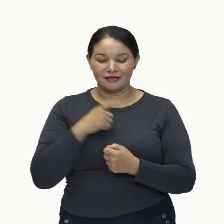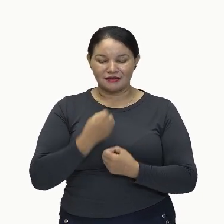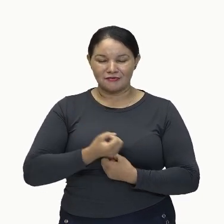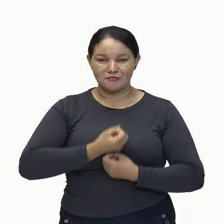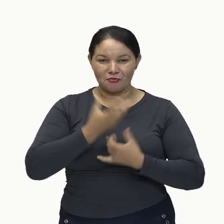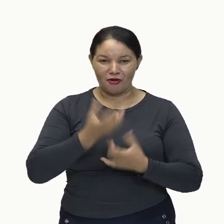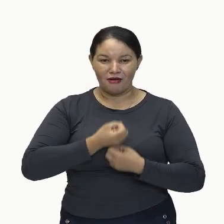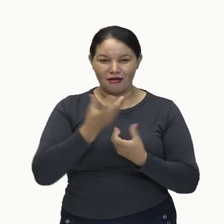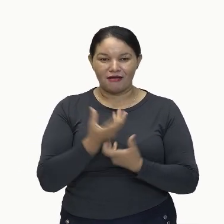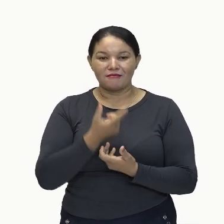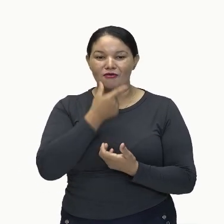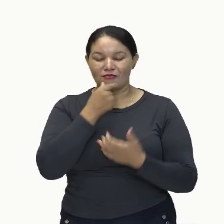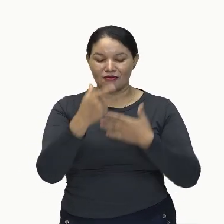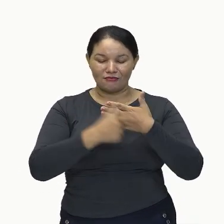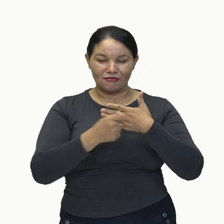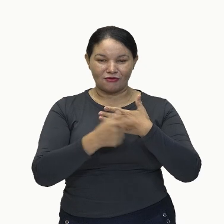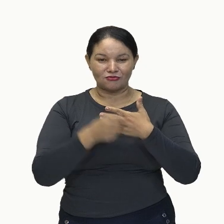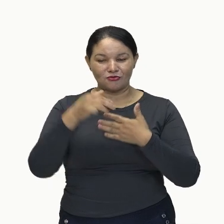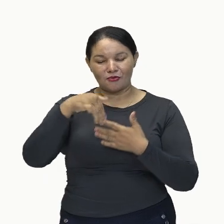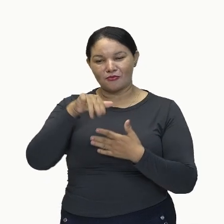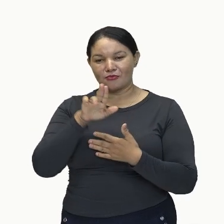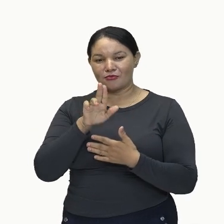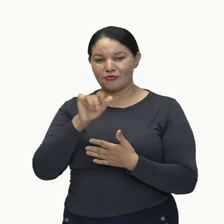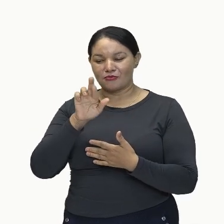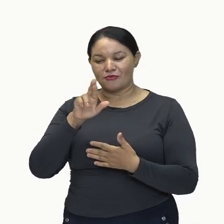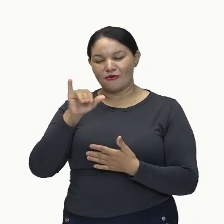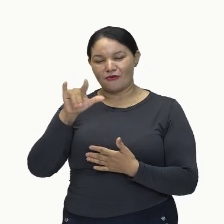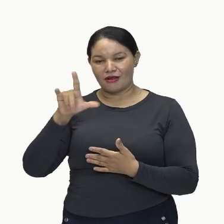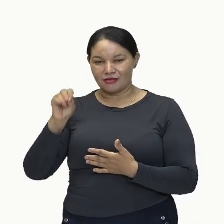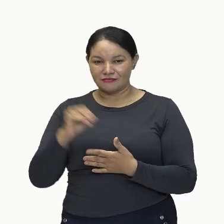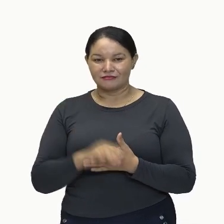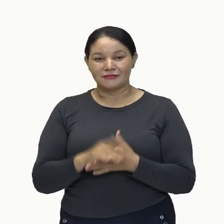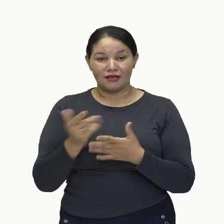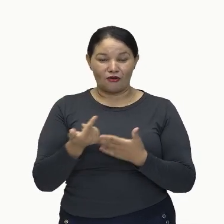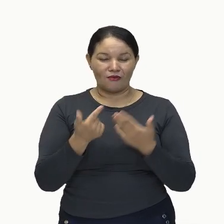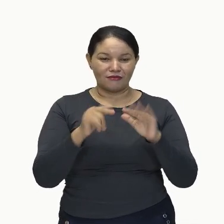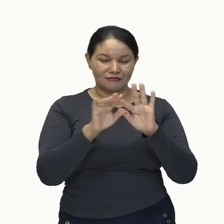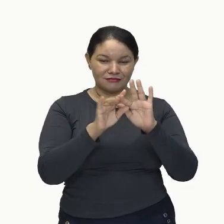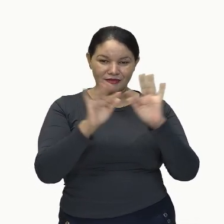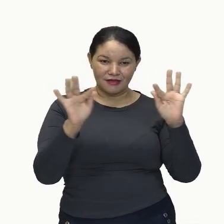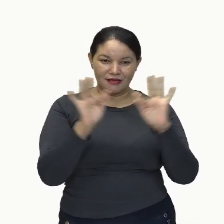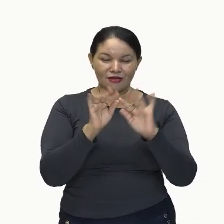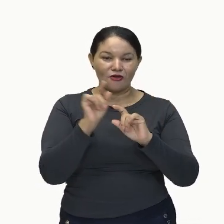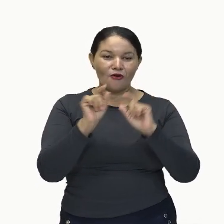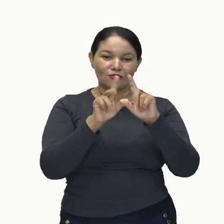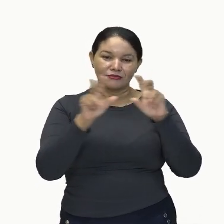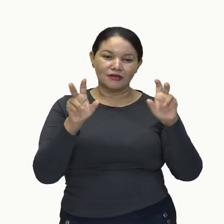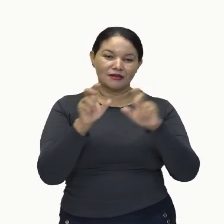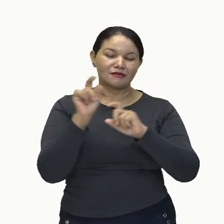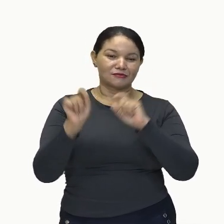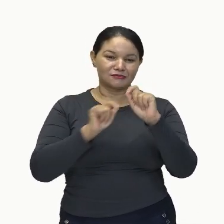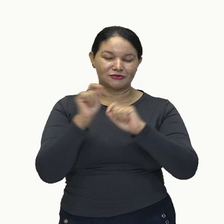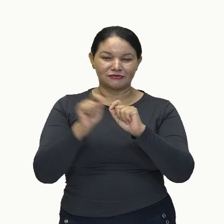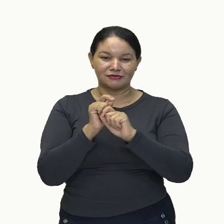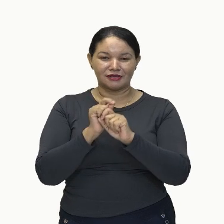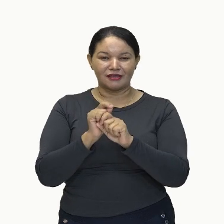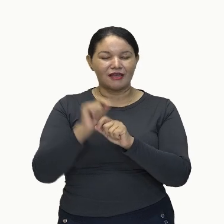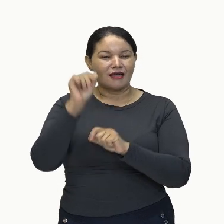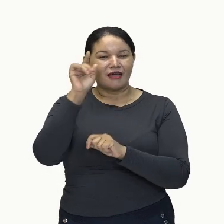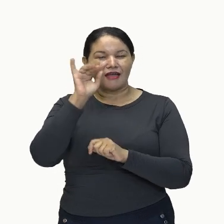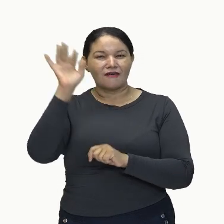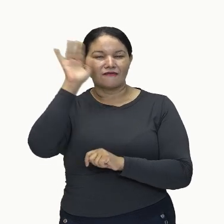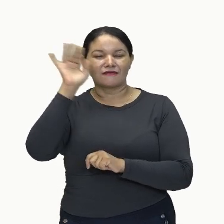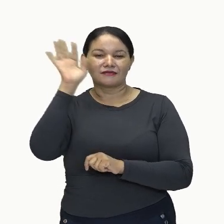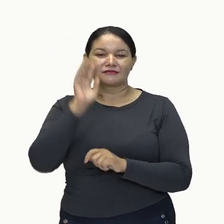certo? Percebam que o poema é intitulado com reflexão, certo? E essa reflexão nós temos